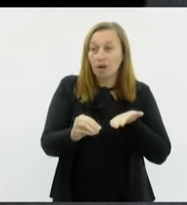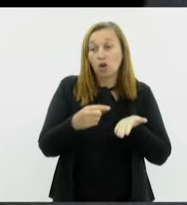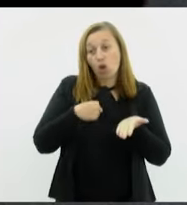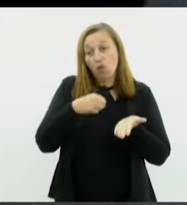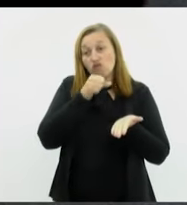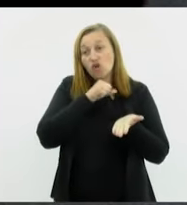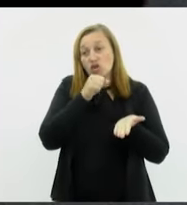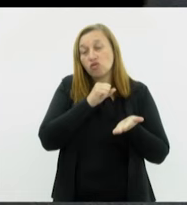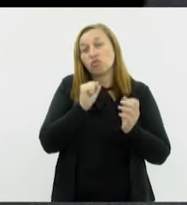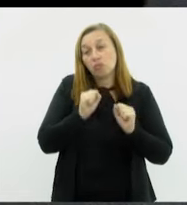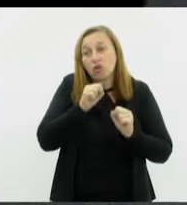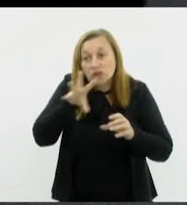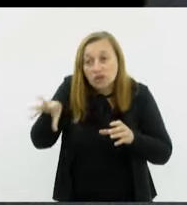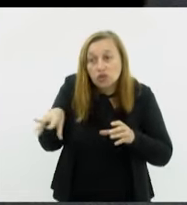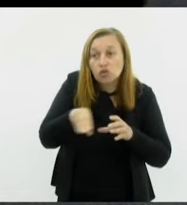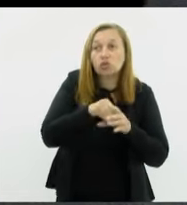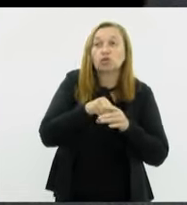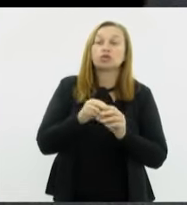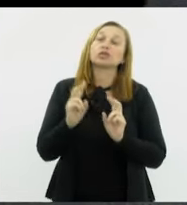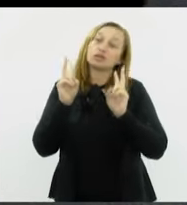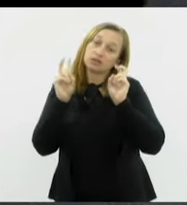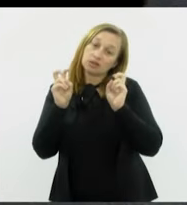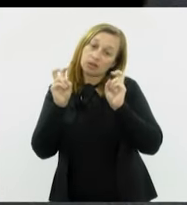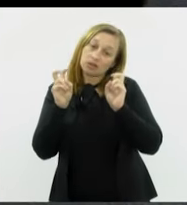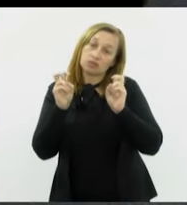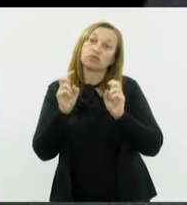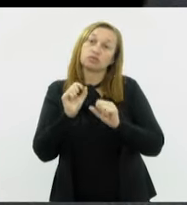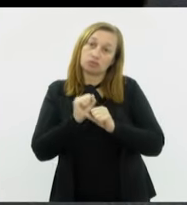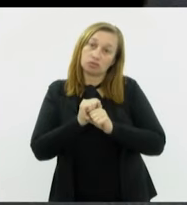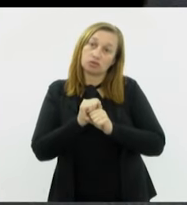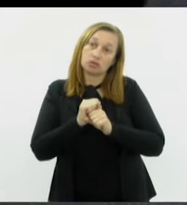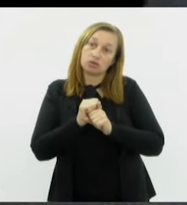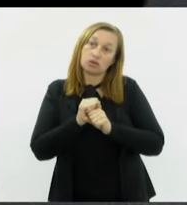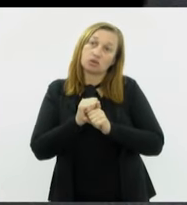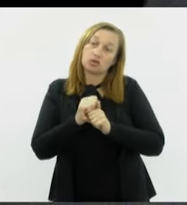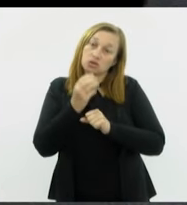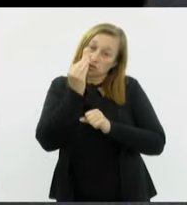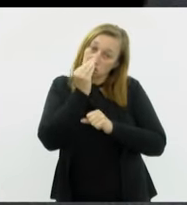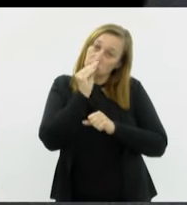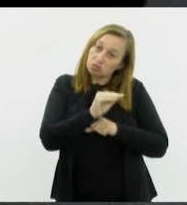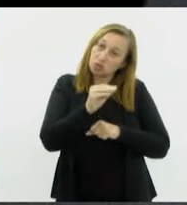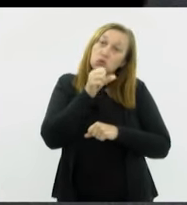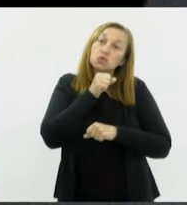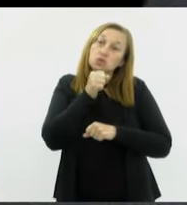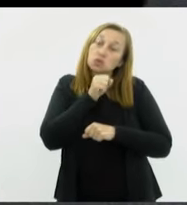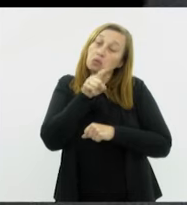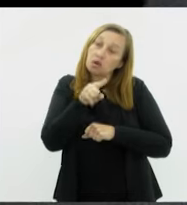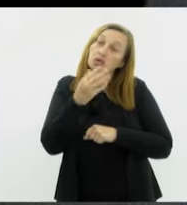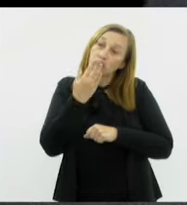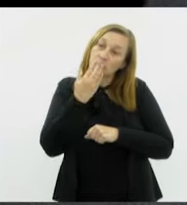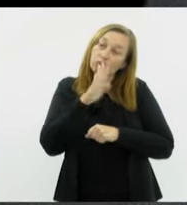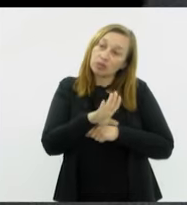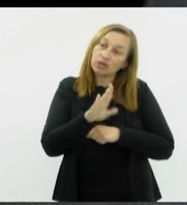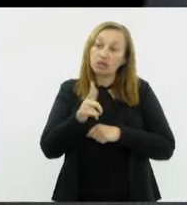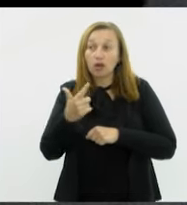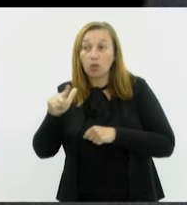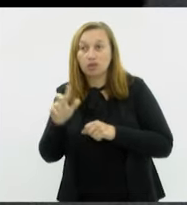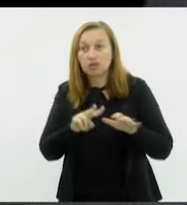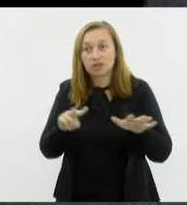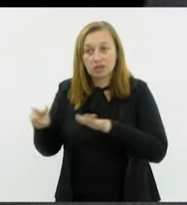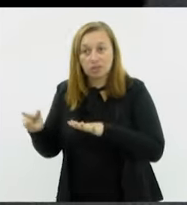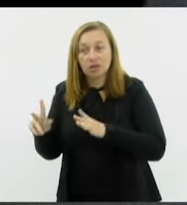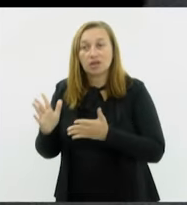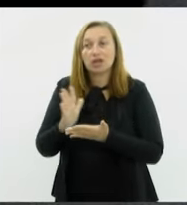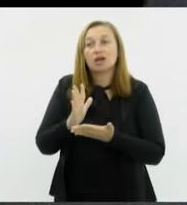ser enquadrado nessa questão de discriminação dos idosos, mas ele já prometeu que na próxima semana pelo menos